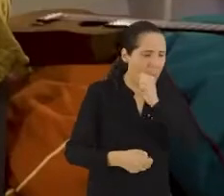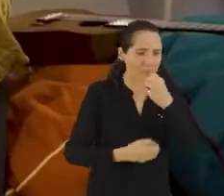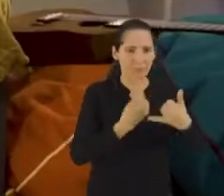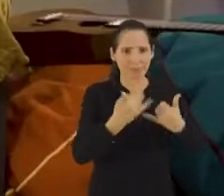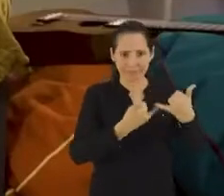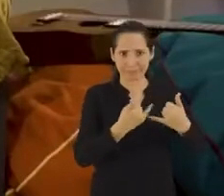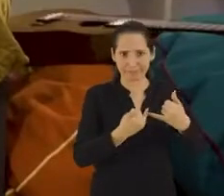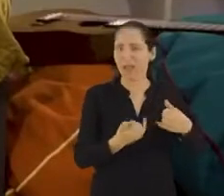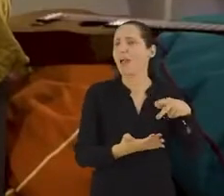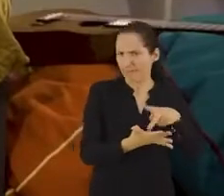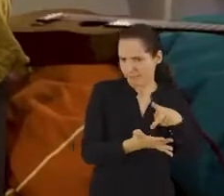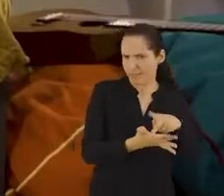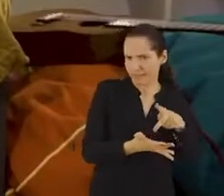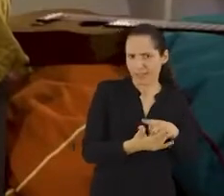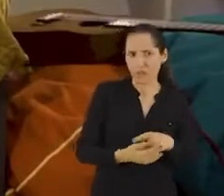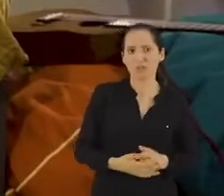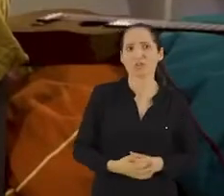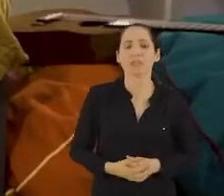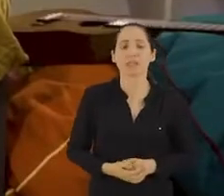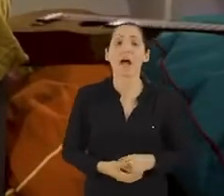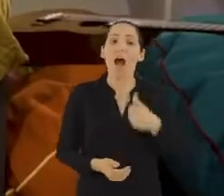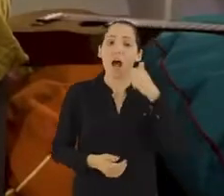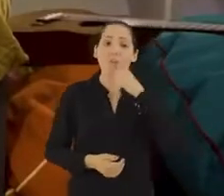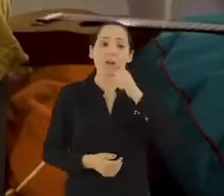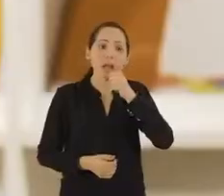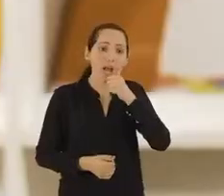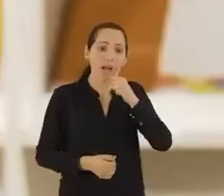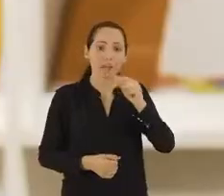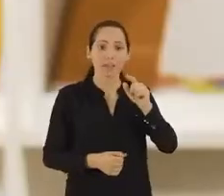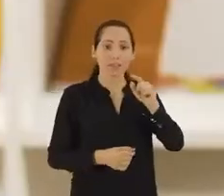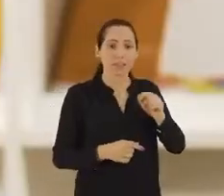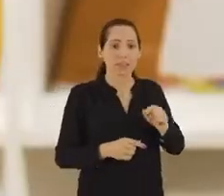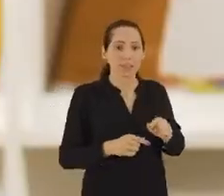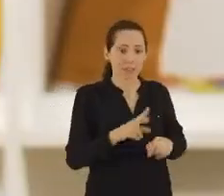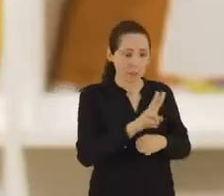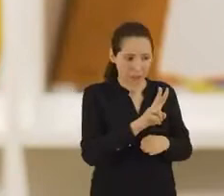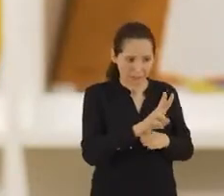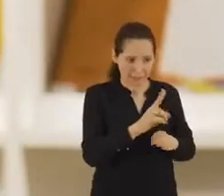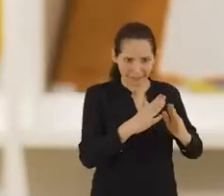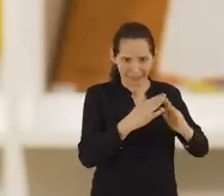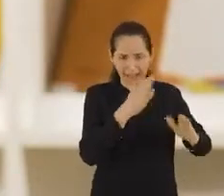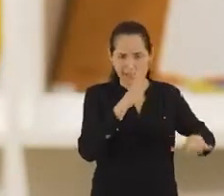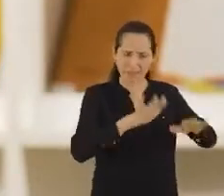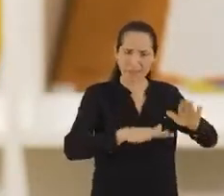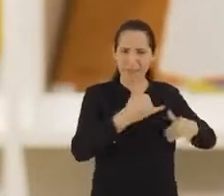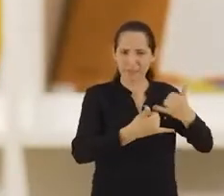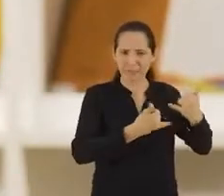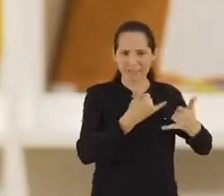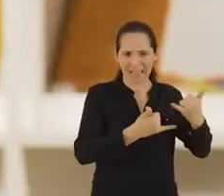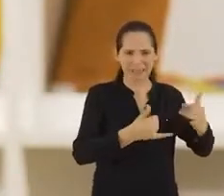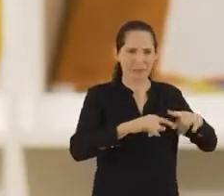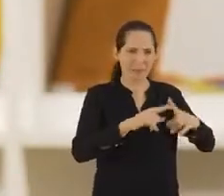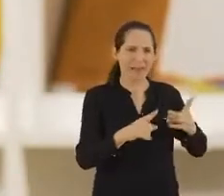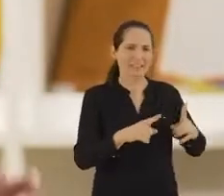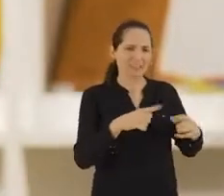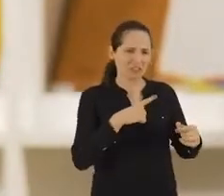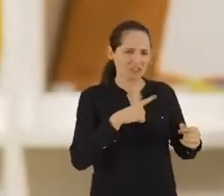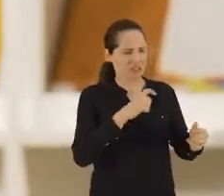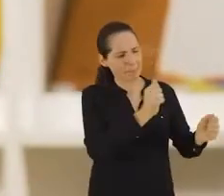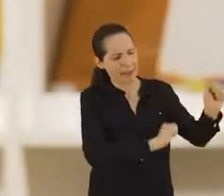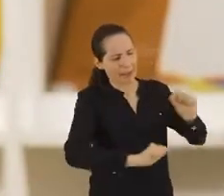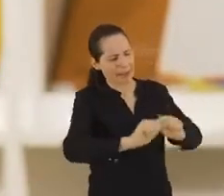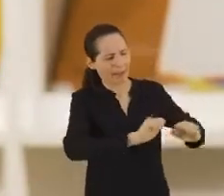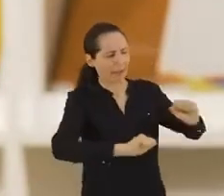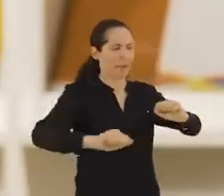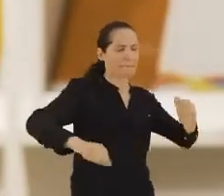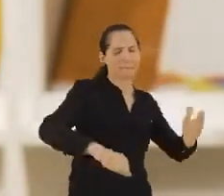É bem verdade. A moça que cuidava da casa do Zé Godó, ela às vezes brincava com ele, mas tinham muitos, muitos